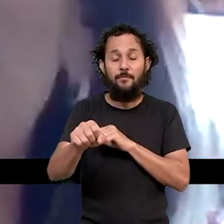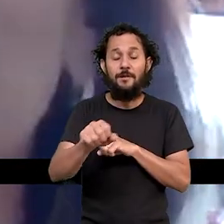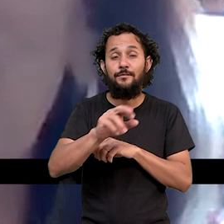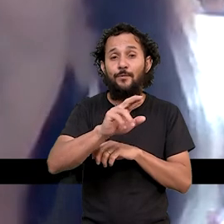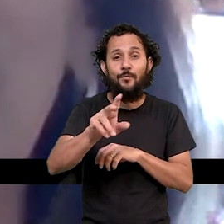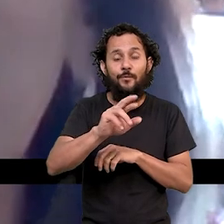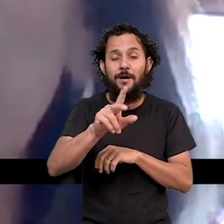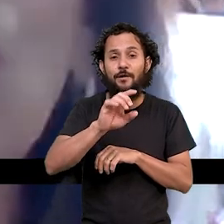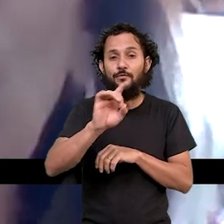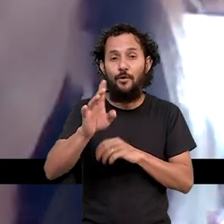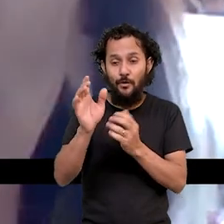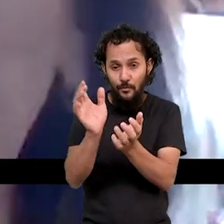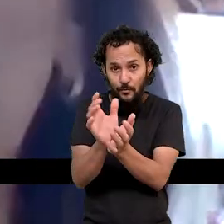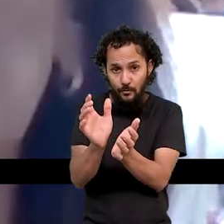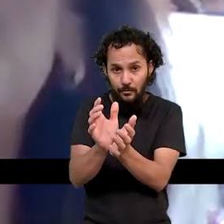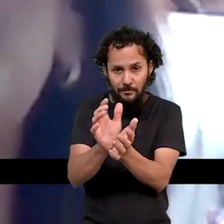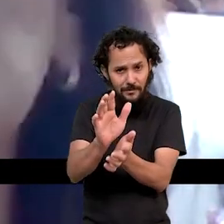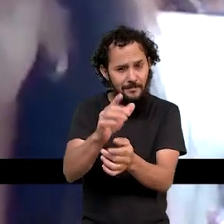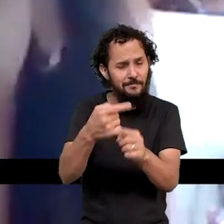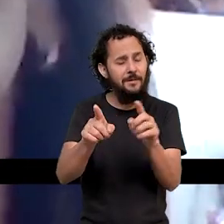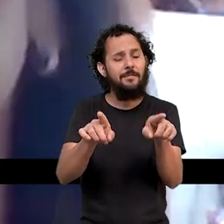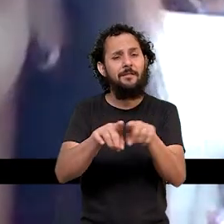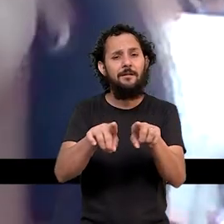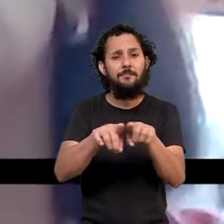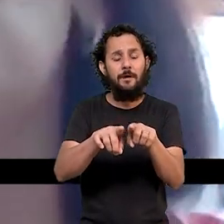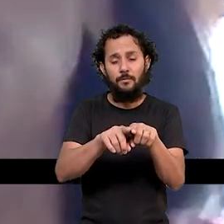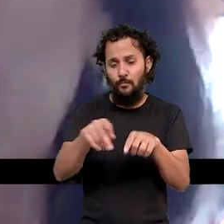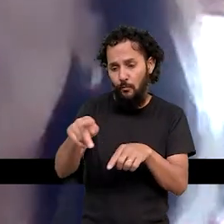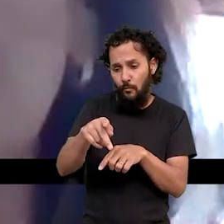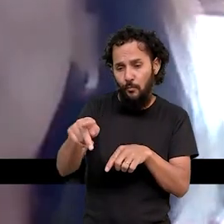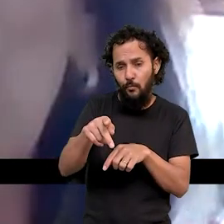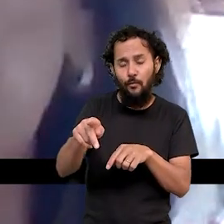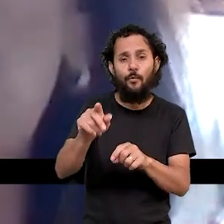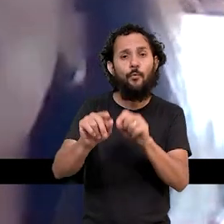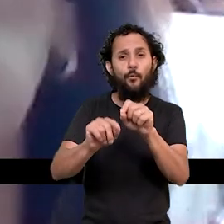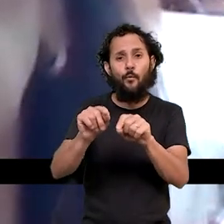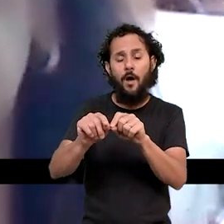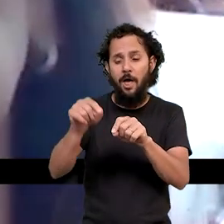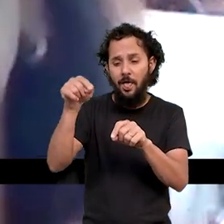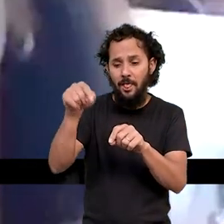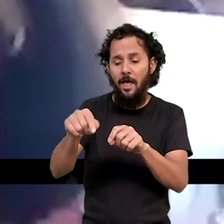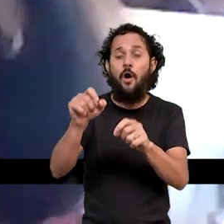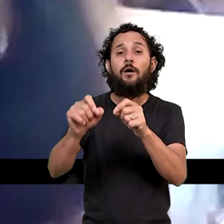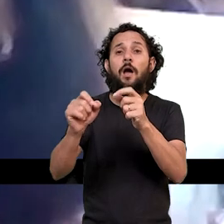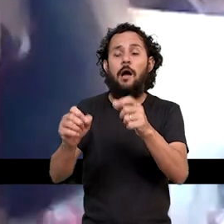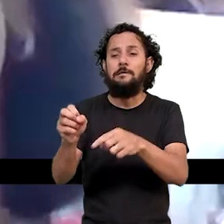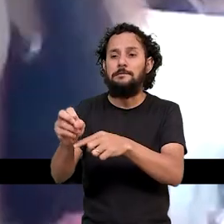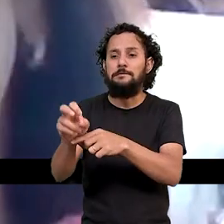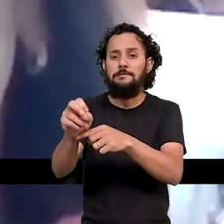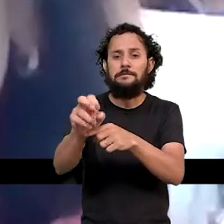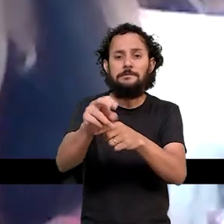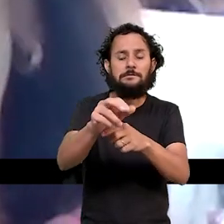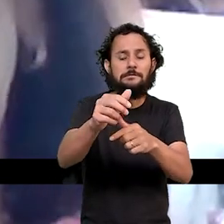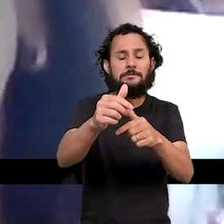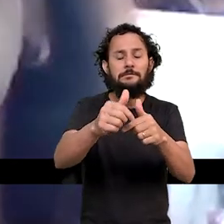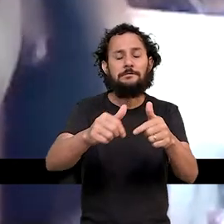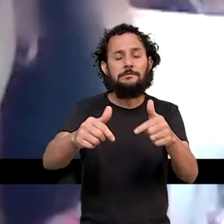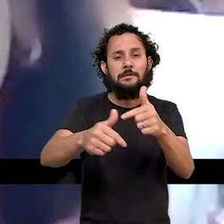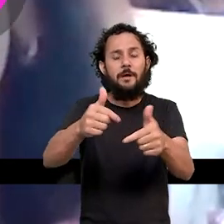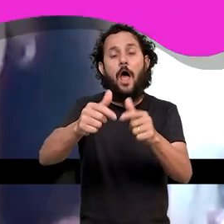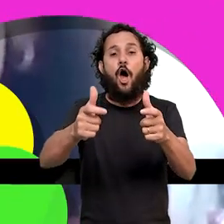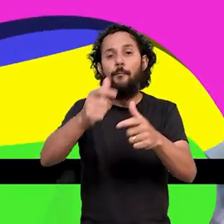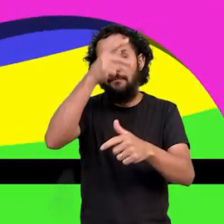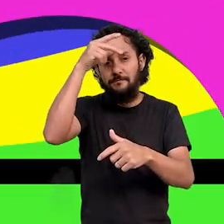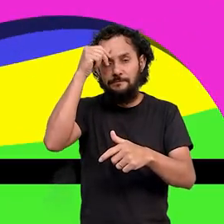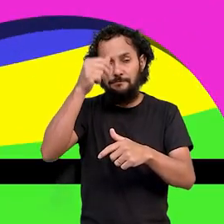não apenas do grupo, mas especialmente dos professores que hoje se encontram nas diversas redes no